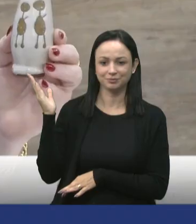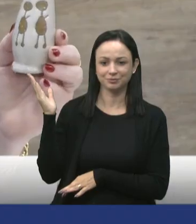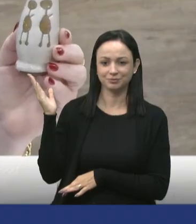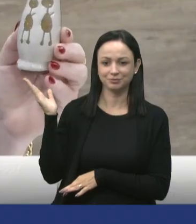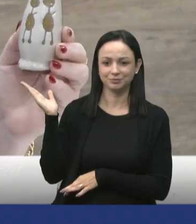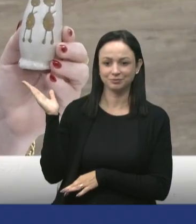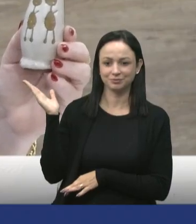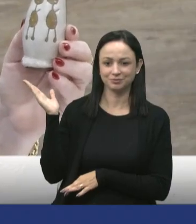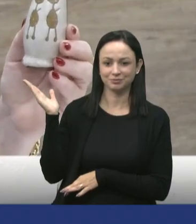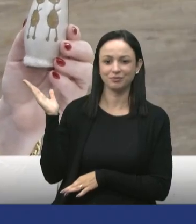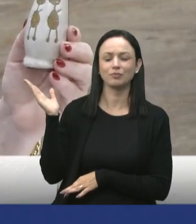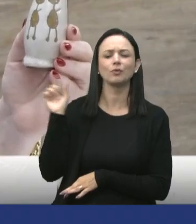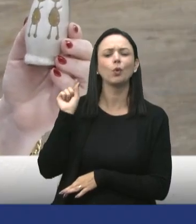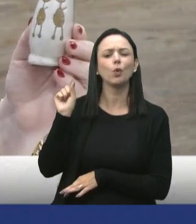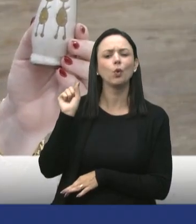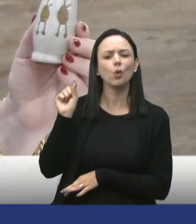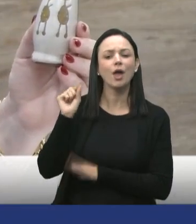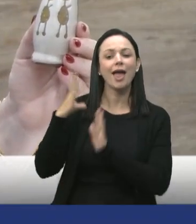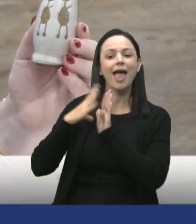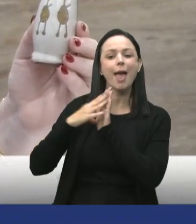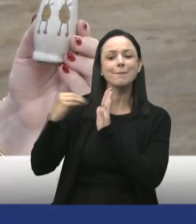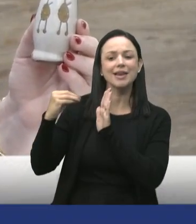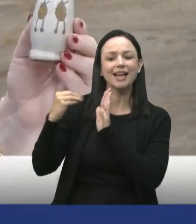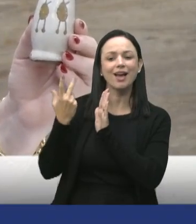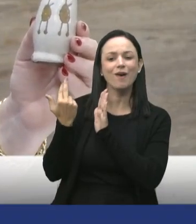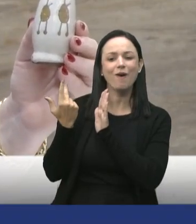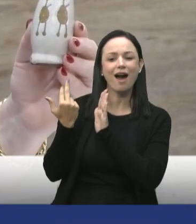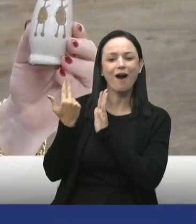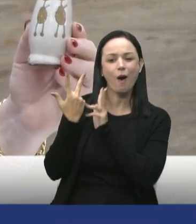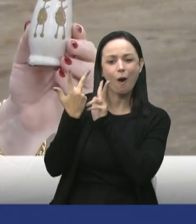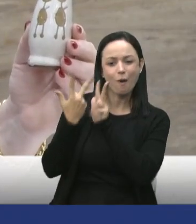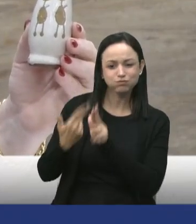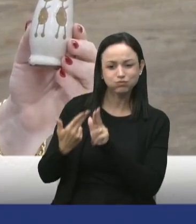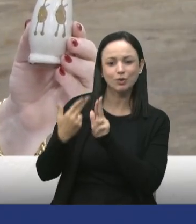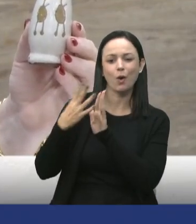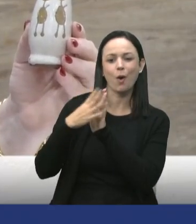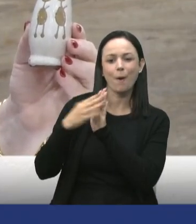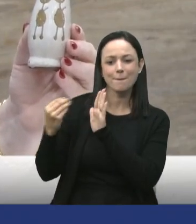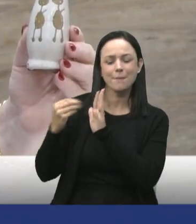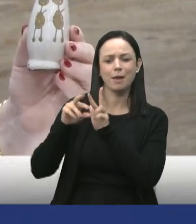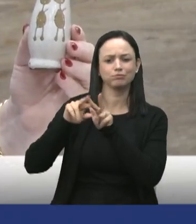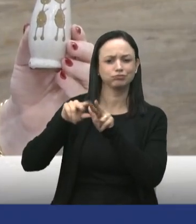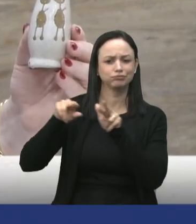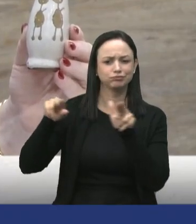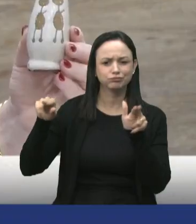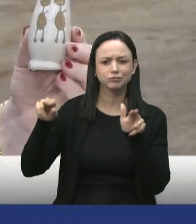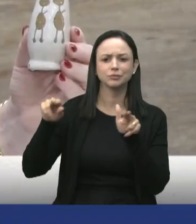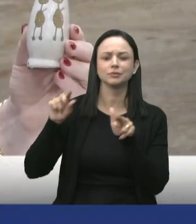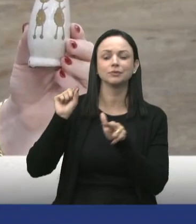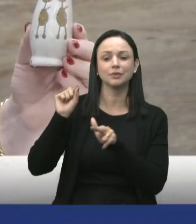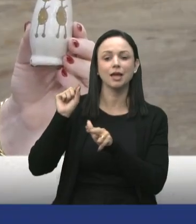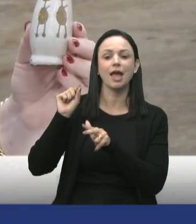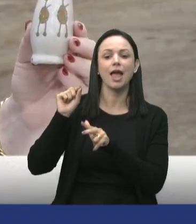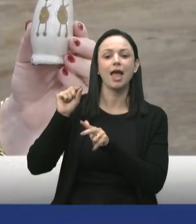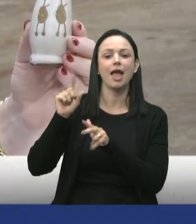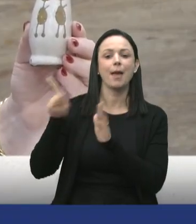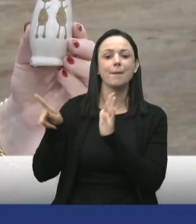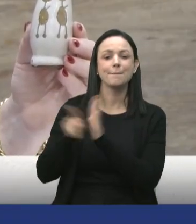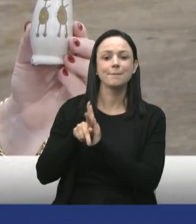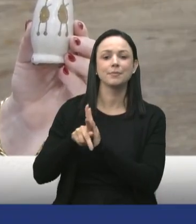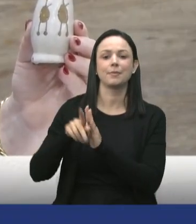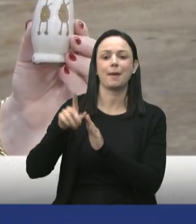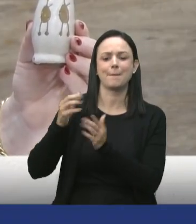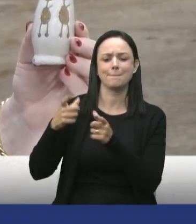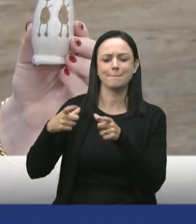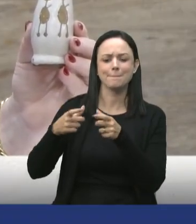TV, nós tínhamos algumas réplicas, recebemos diversas réplicas de artigos, né,